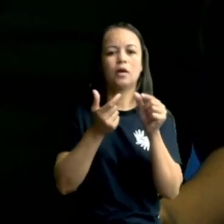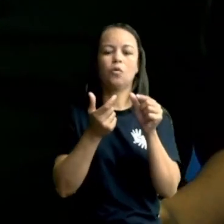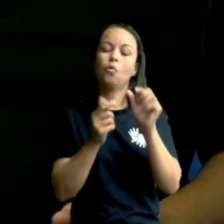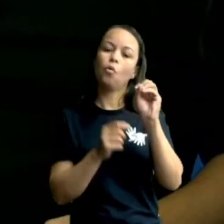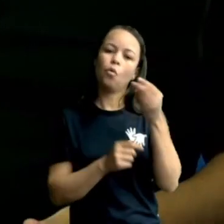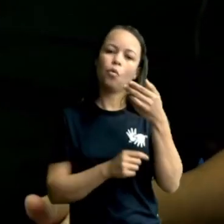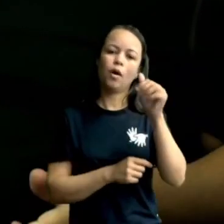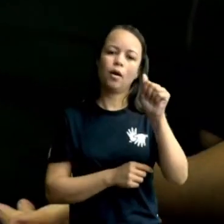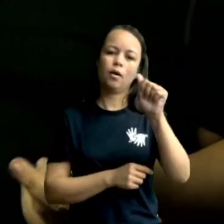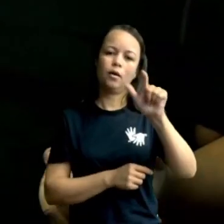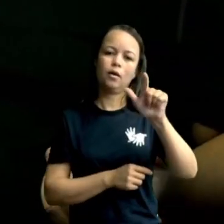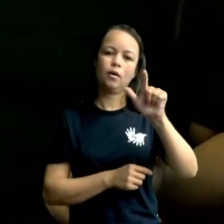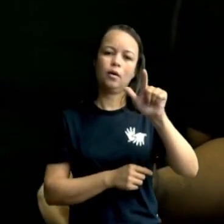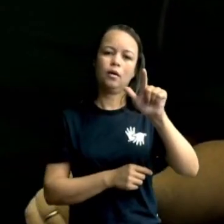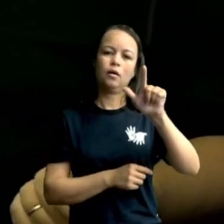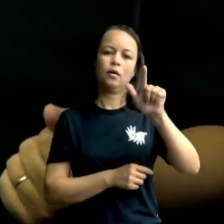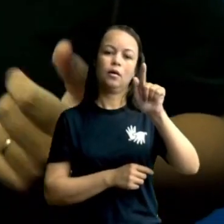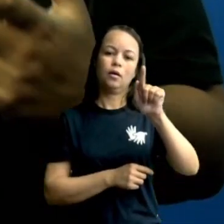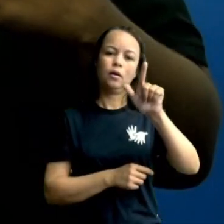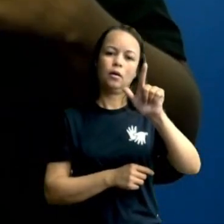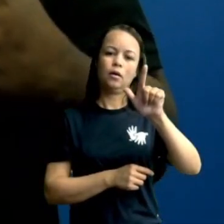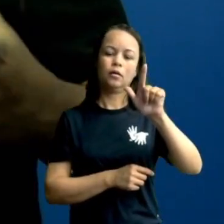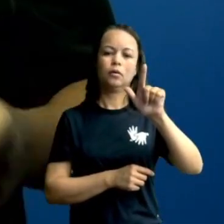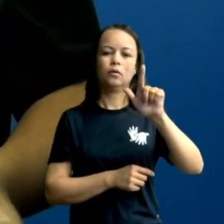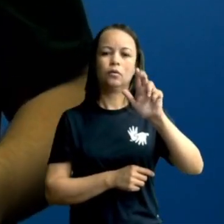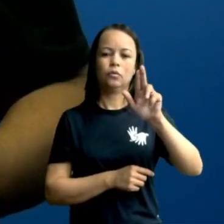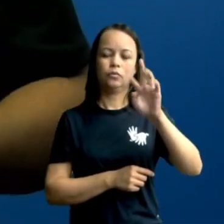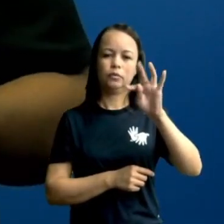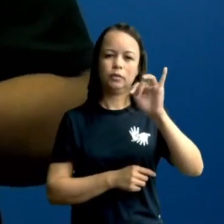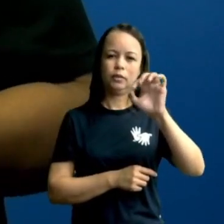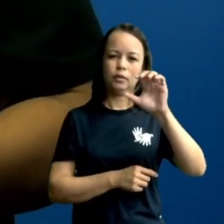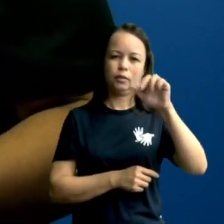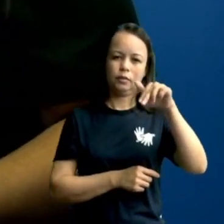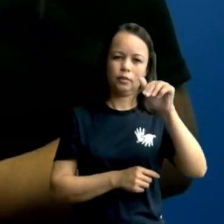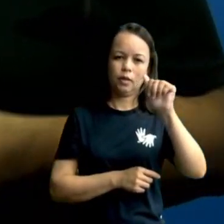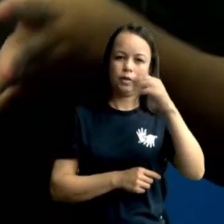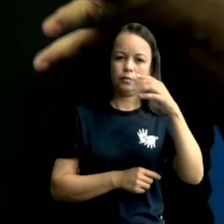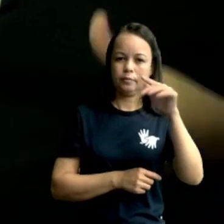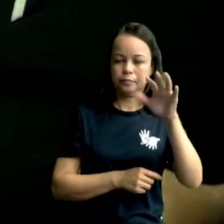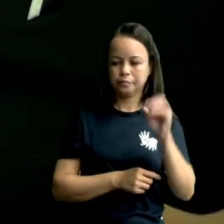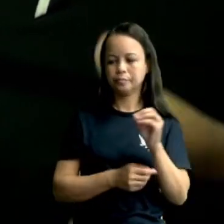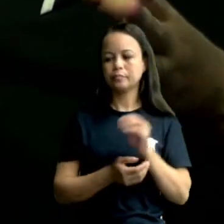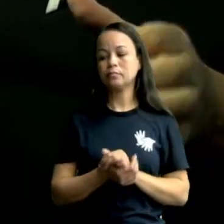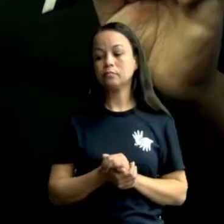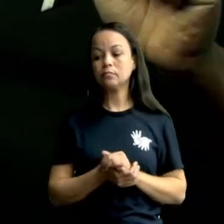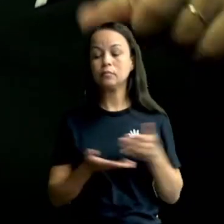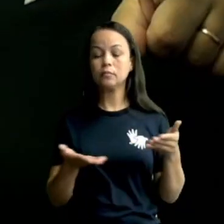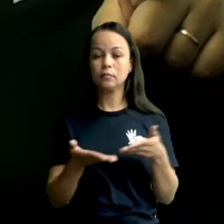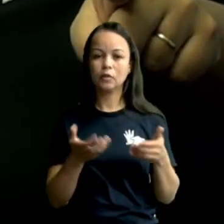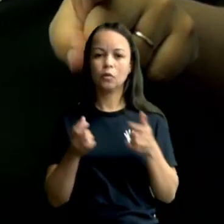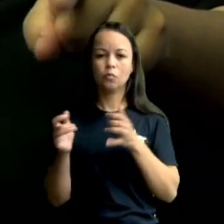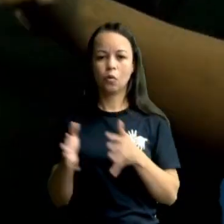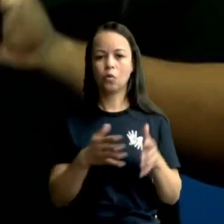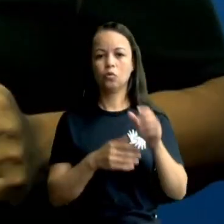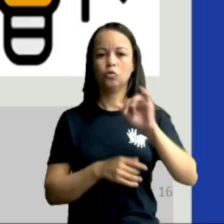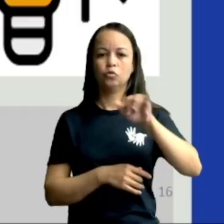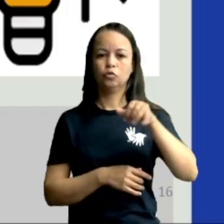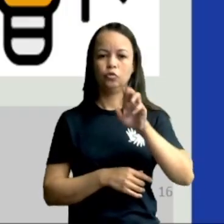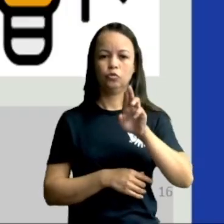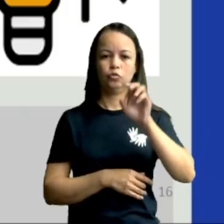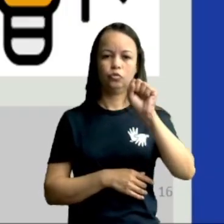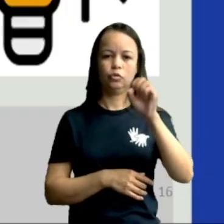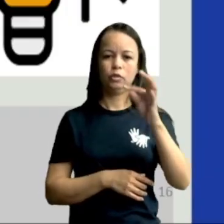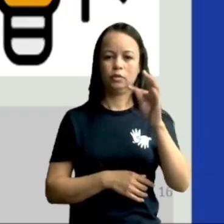aglutinação. Tá bom, gente? E depois, vamos ver a composição por justaposição. Vou colocar na tela